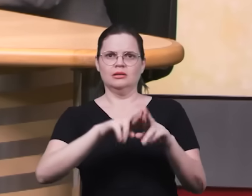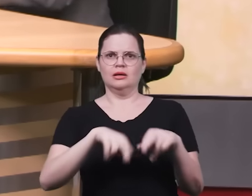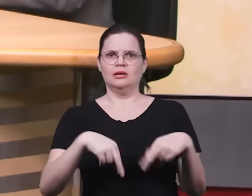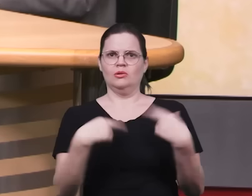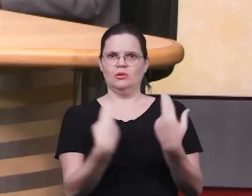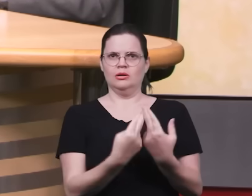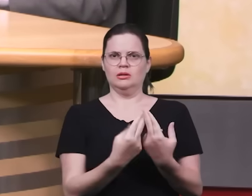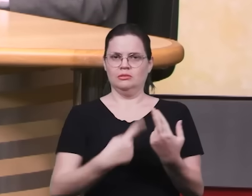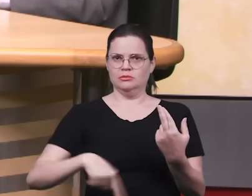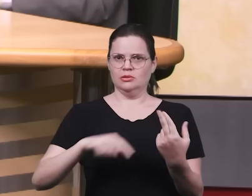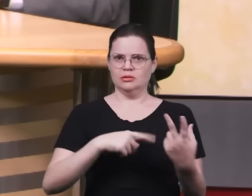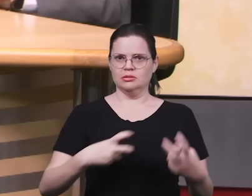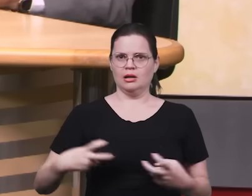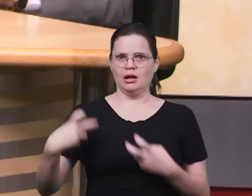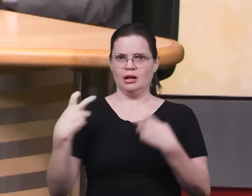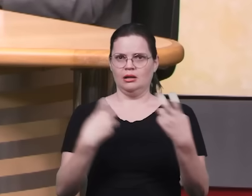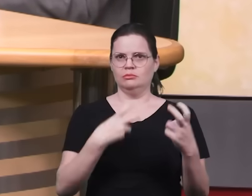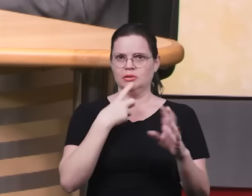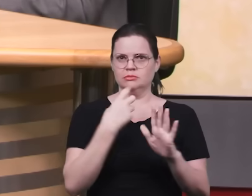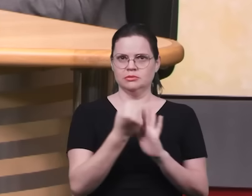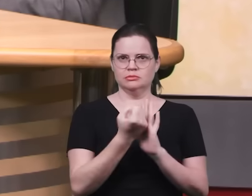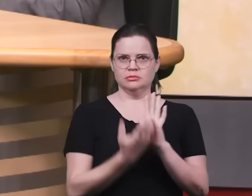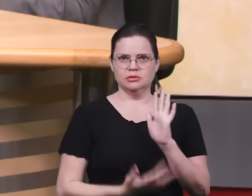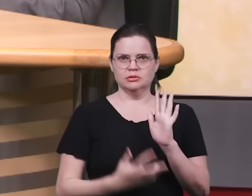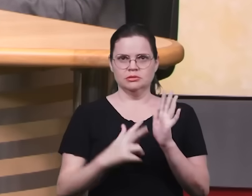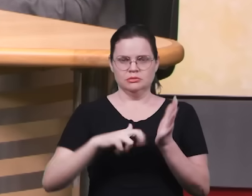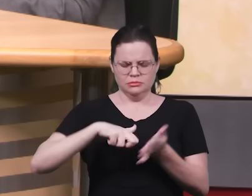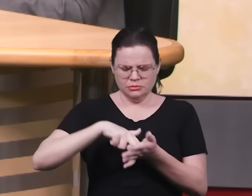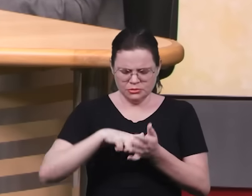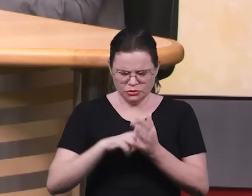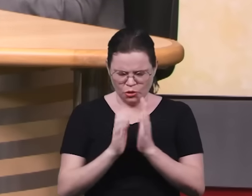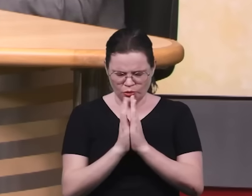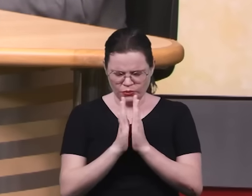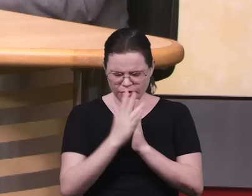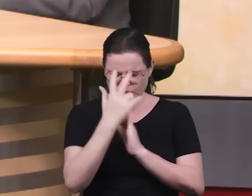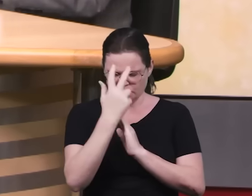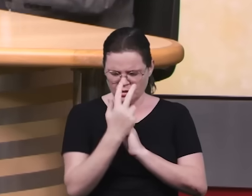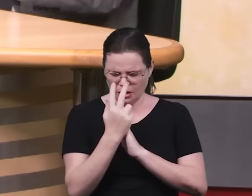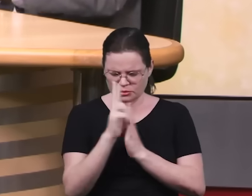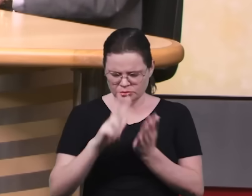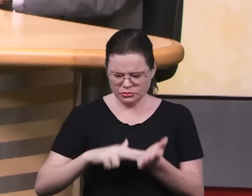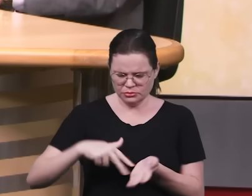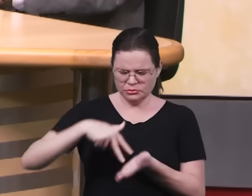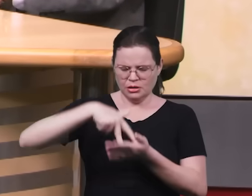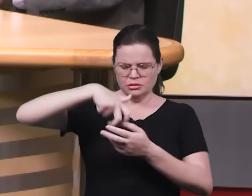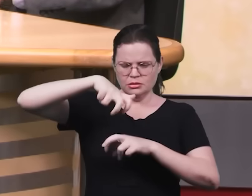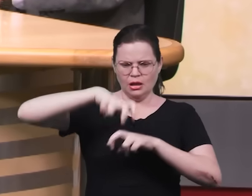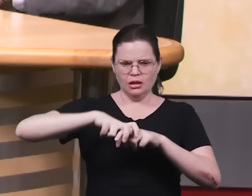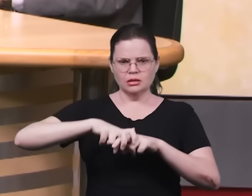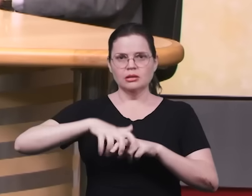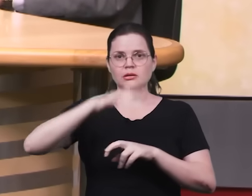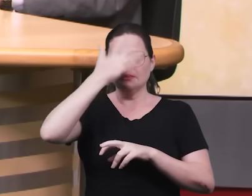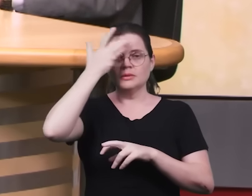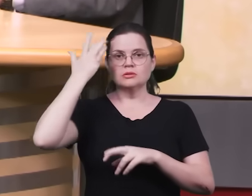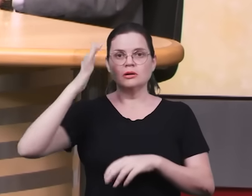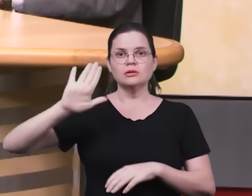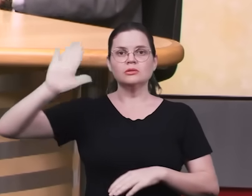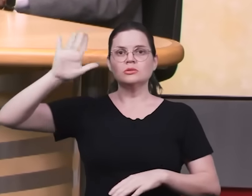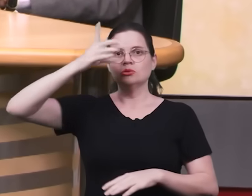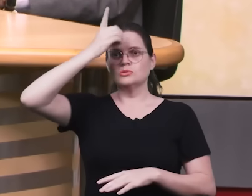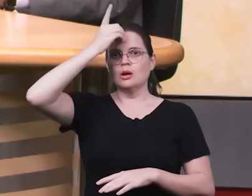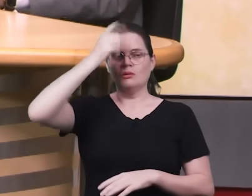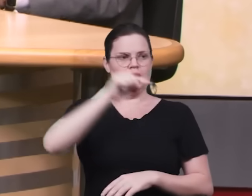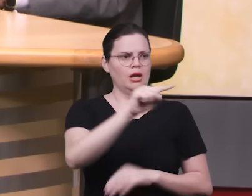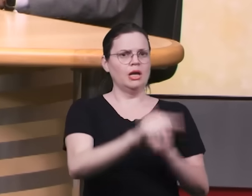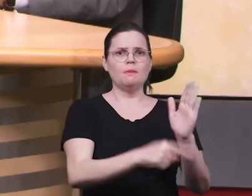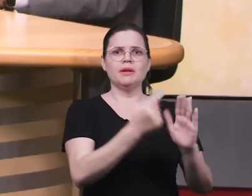Nós fazemos um clamor, claro, tá todo clamor, tá todo mundo de olho fechado. Quando levantar e sentar, alguém tem visão? Ele